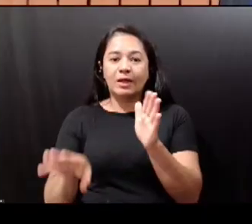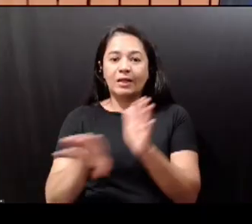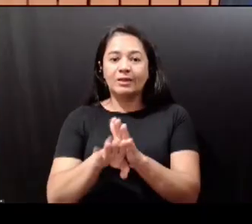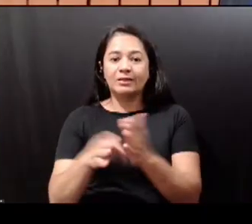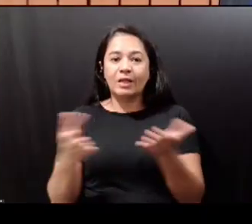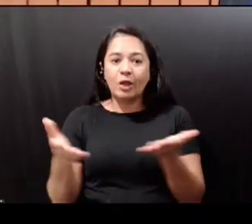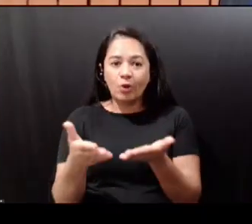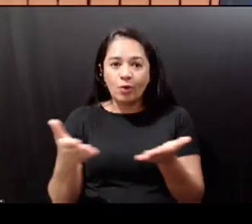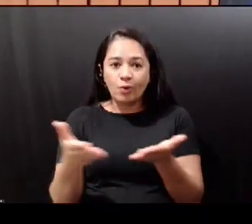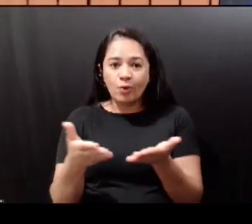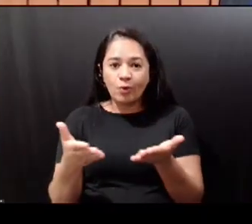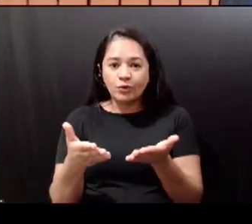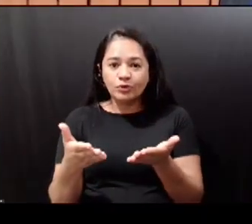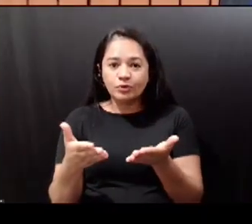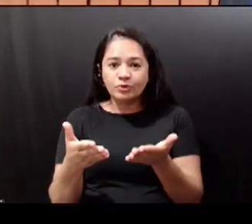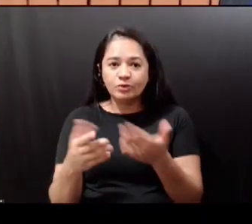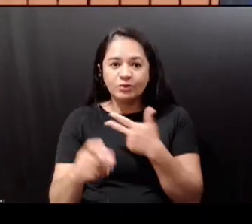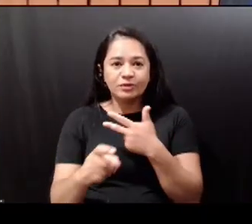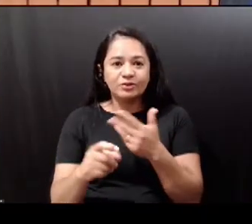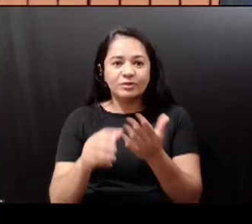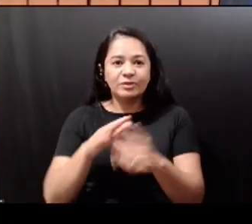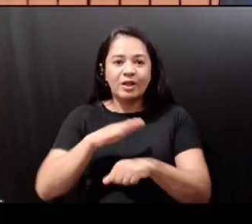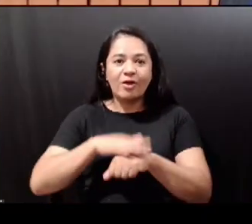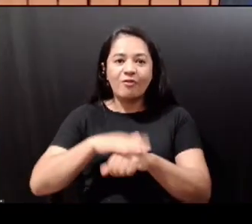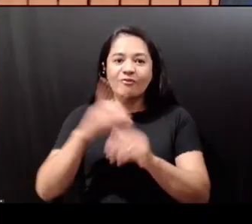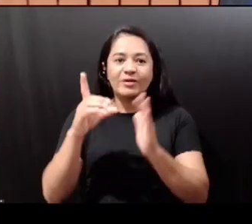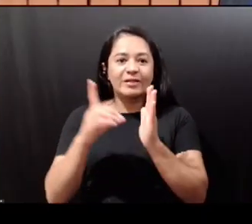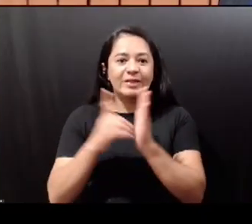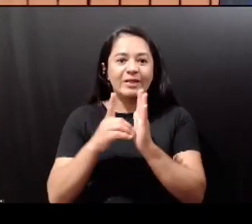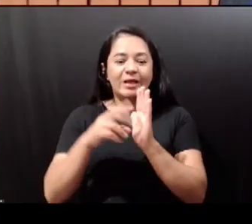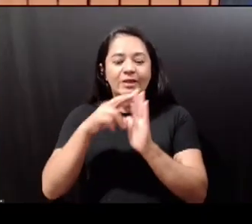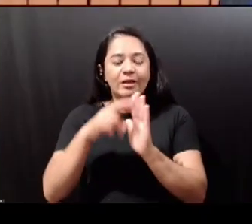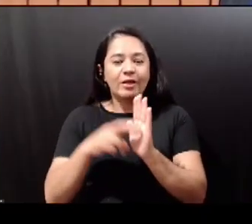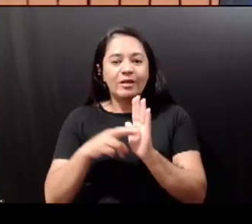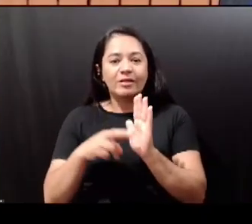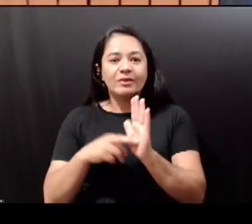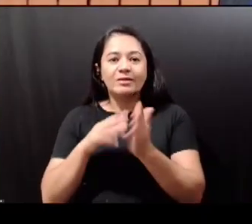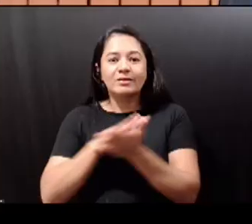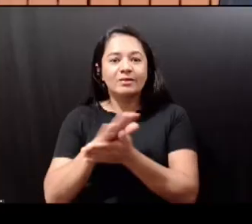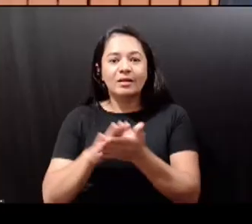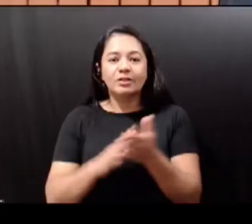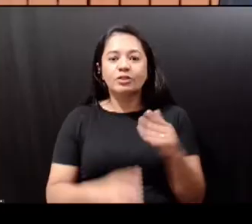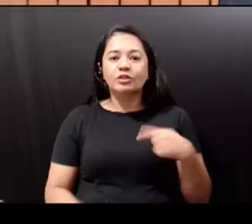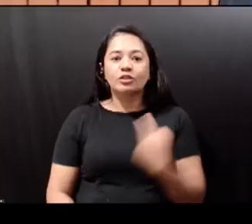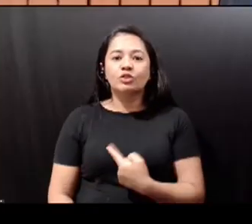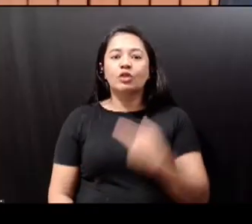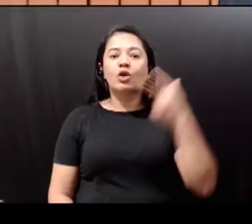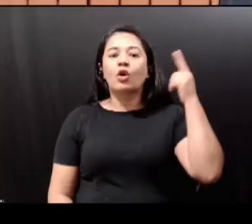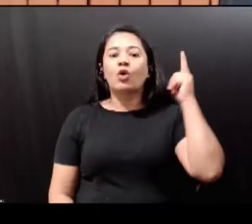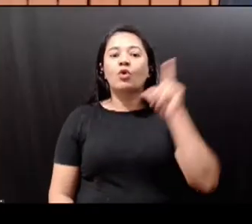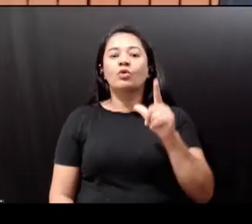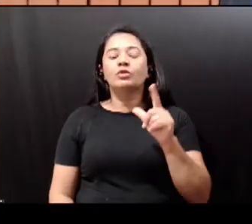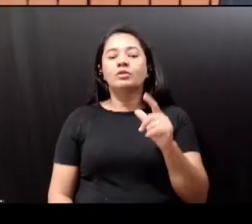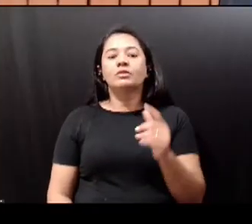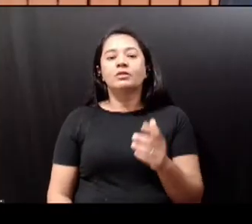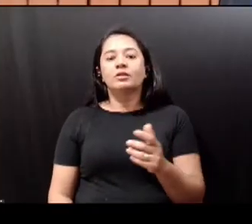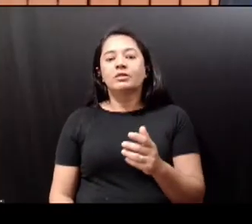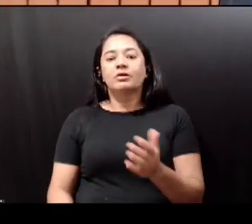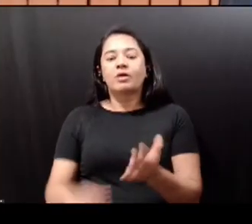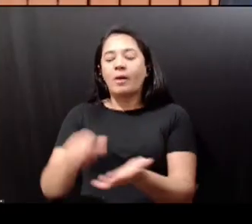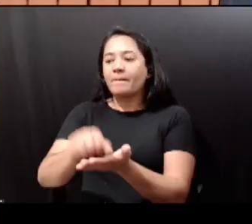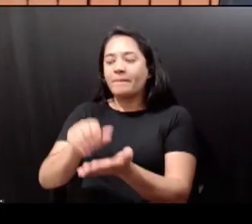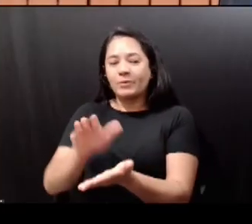até hoje não foi feito um decreto regulamentador para que a gente possa aplicar sanções à empresa